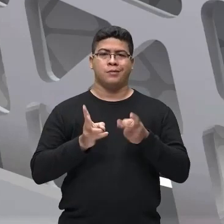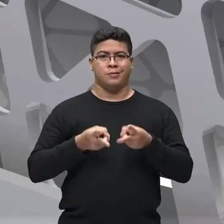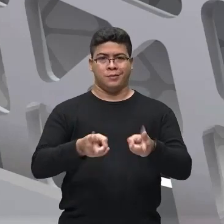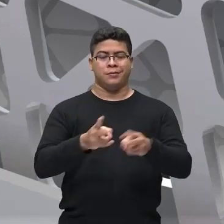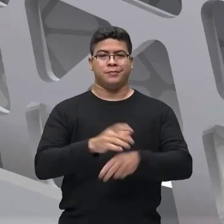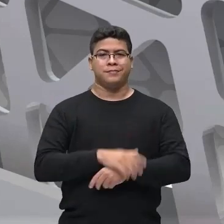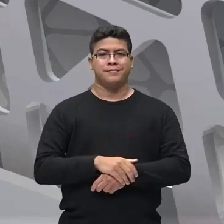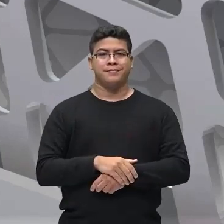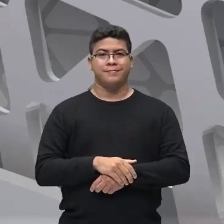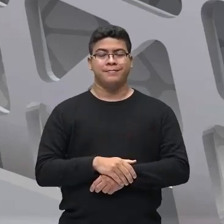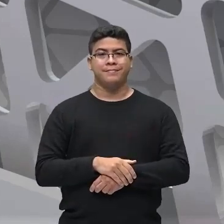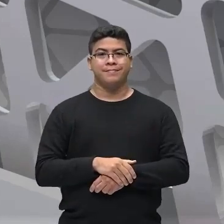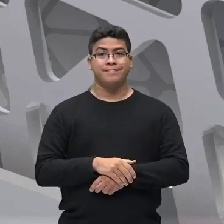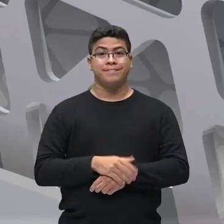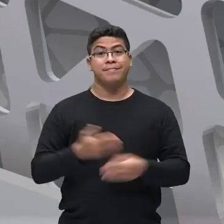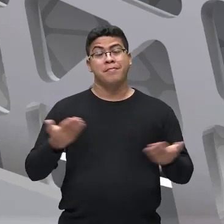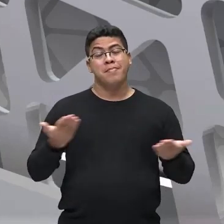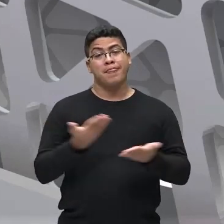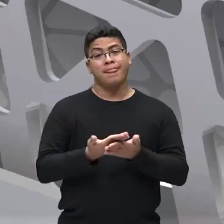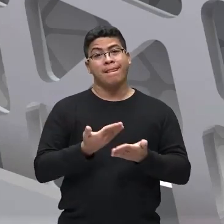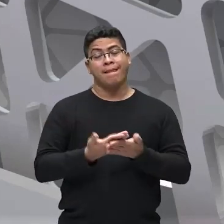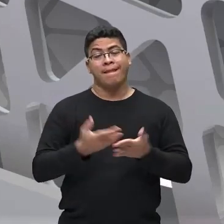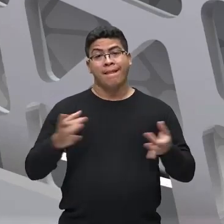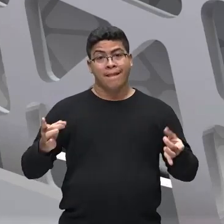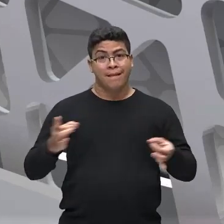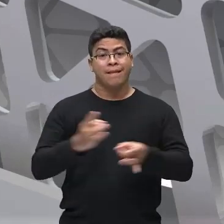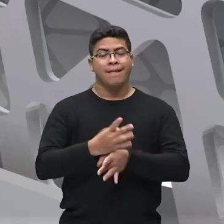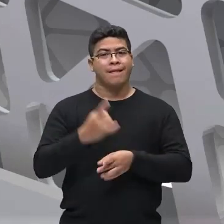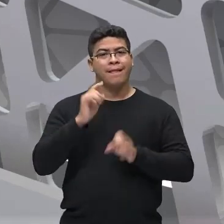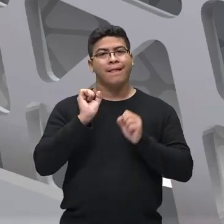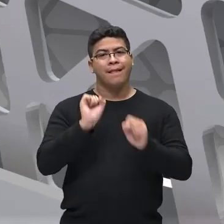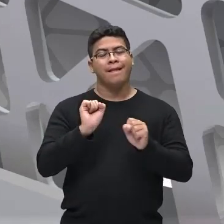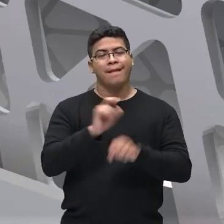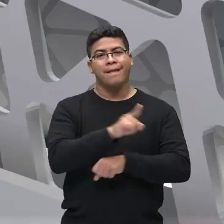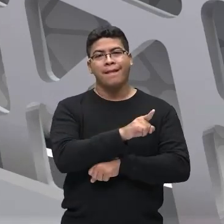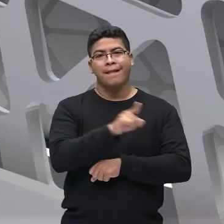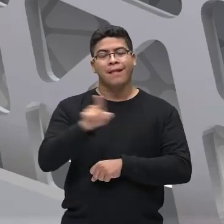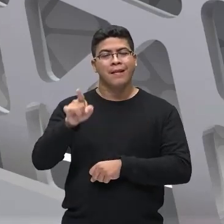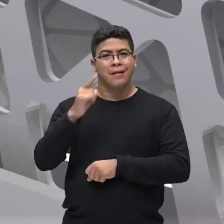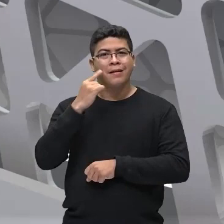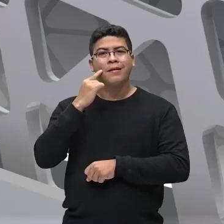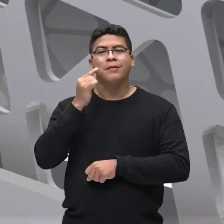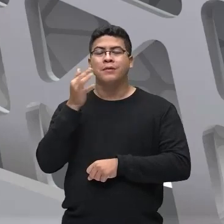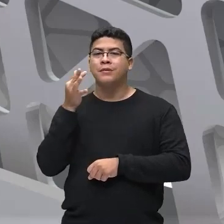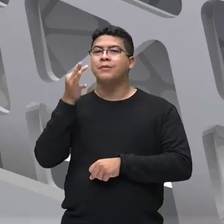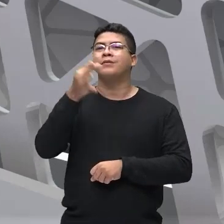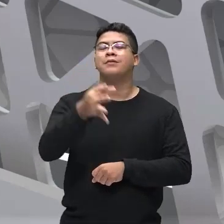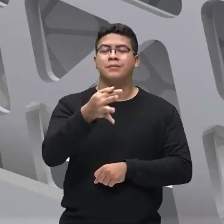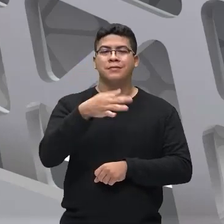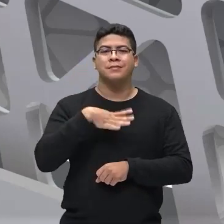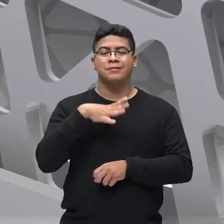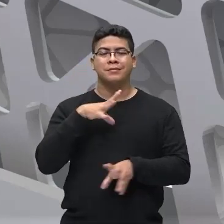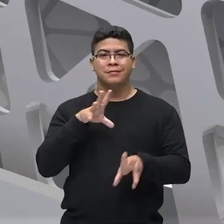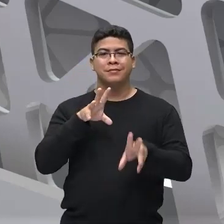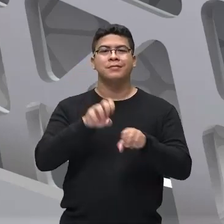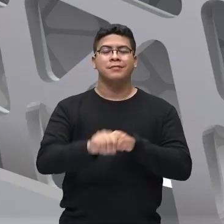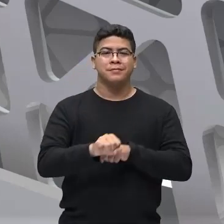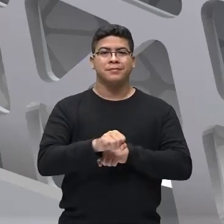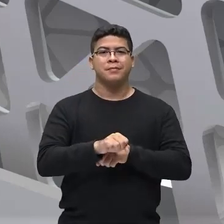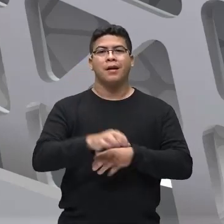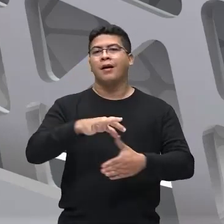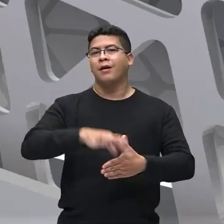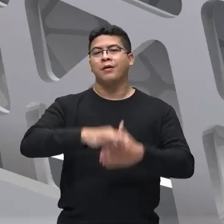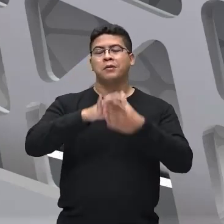a nossa aula de hoje finalizou. Eu espero que vocês consigam, pelo menos, admirar esses